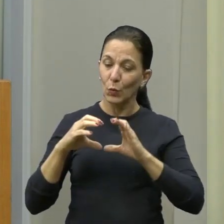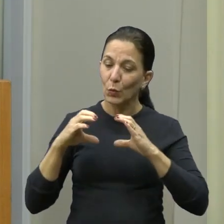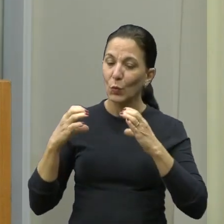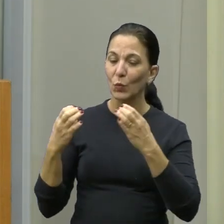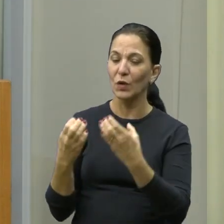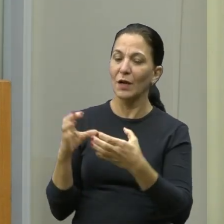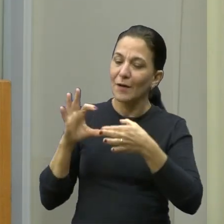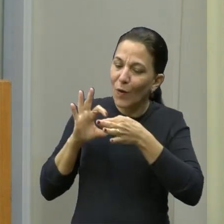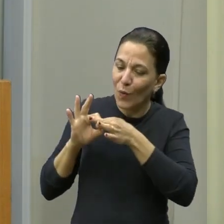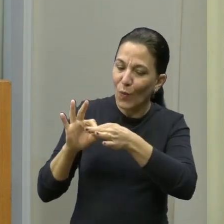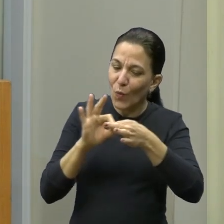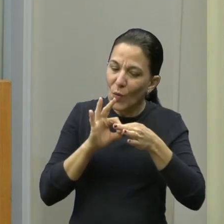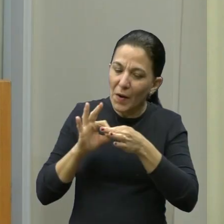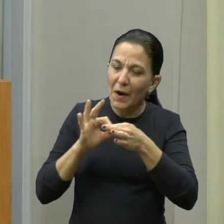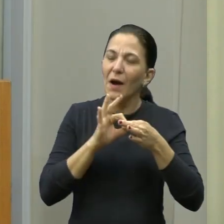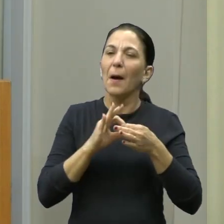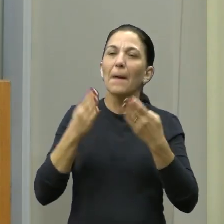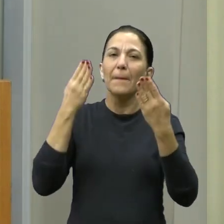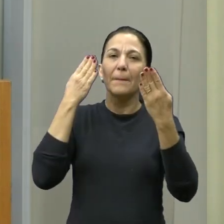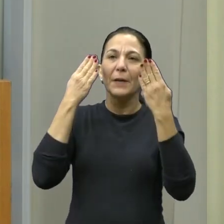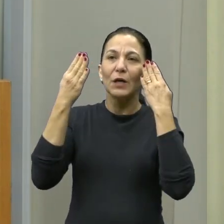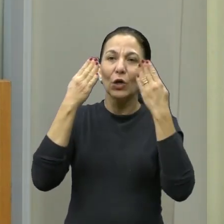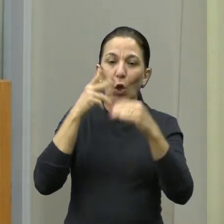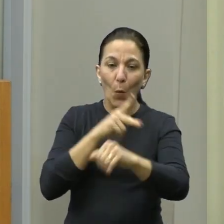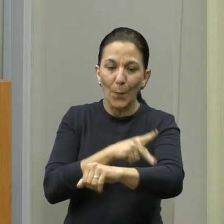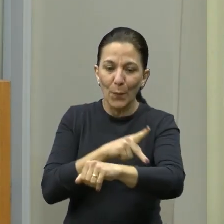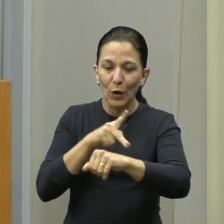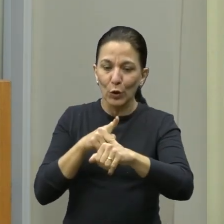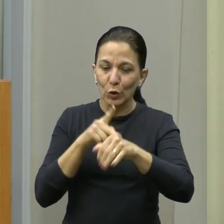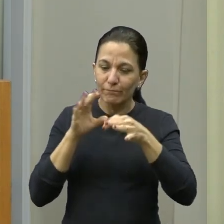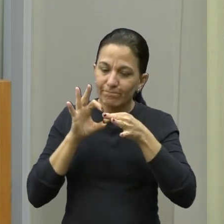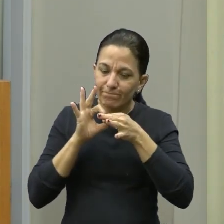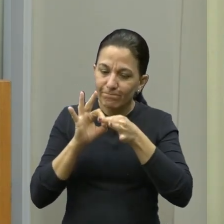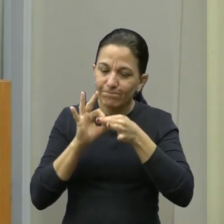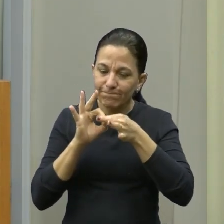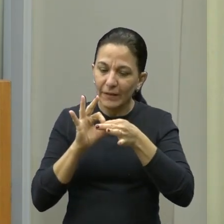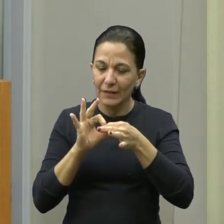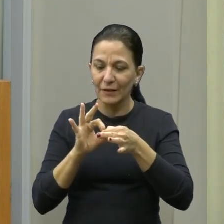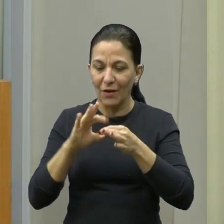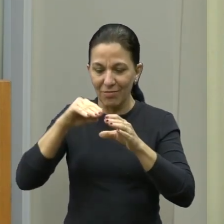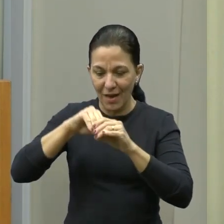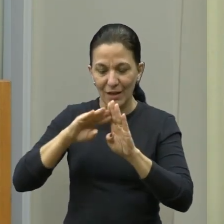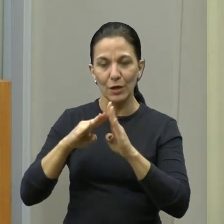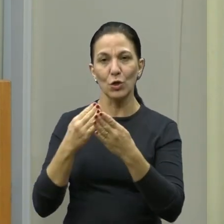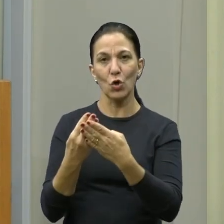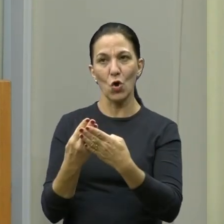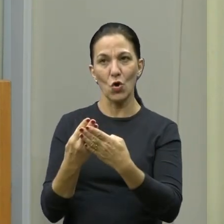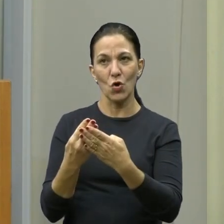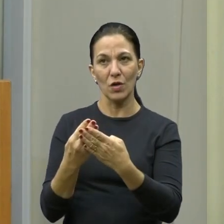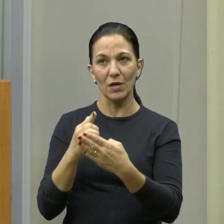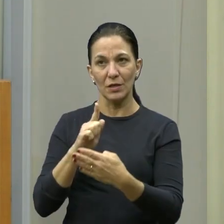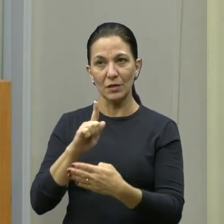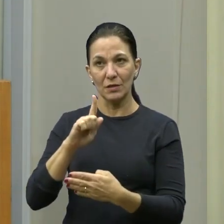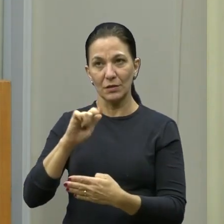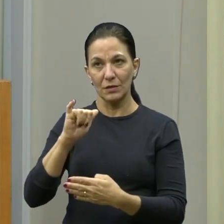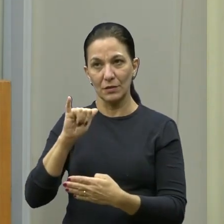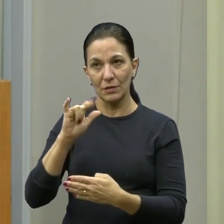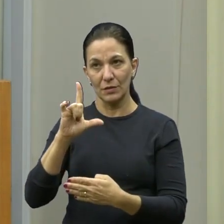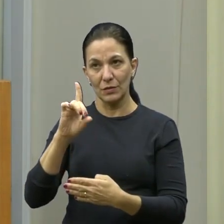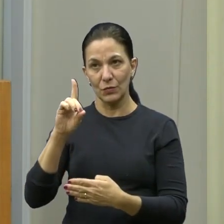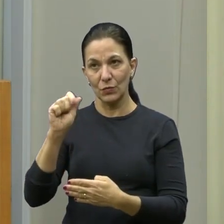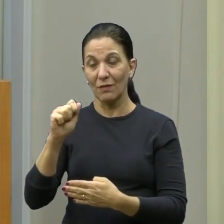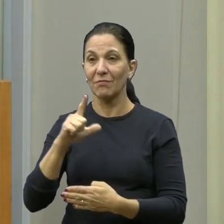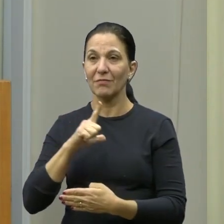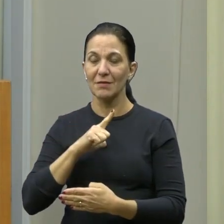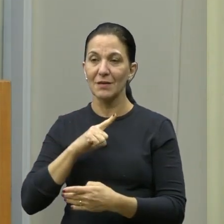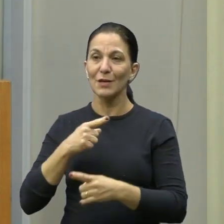os laços psicológicos, os laços pedagógicos que essas crianças têm dentro do Gilda Integral. Porque a educação